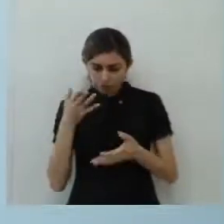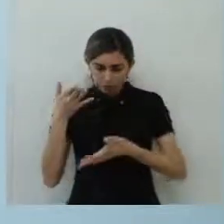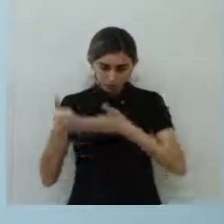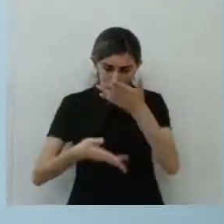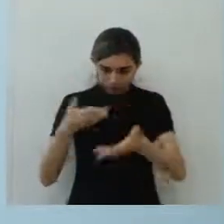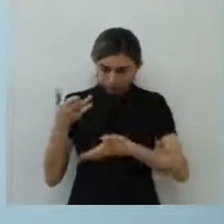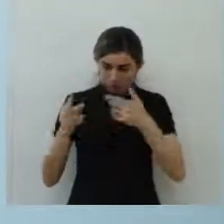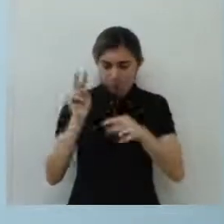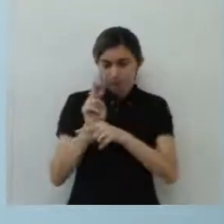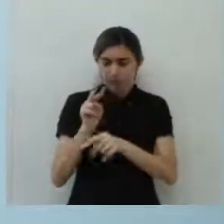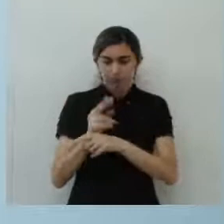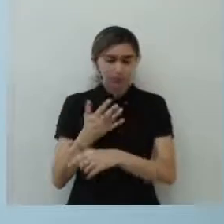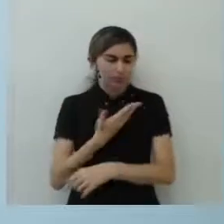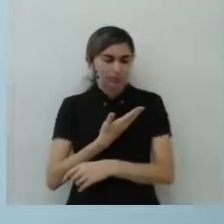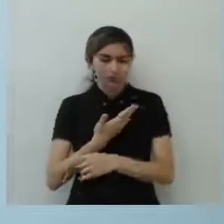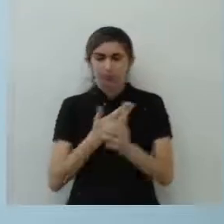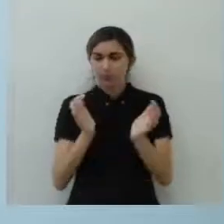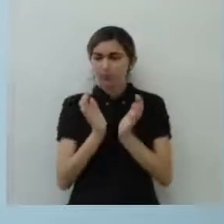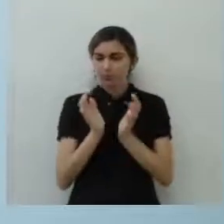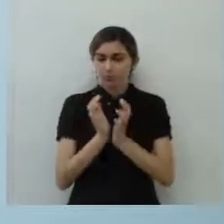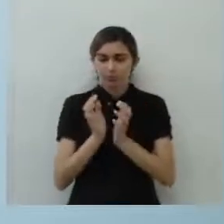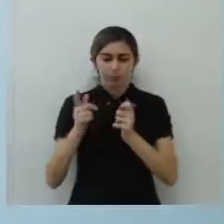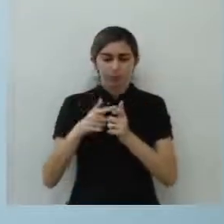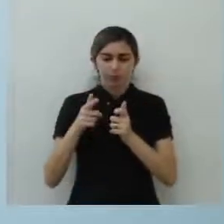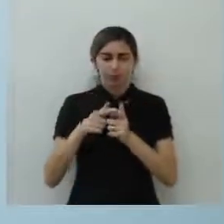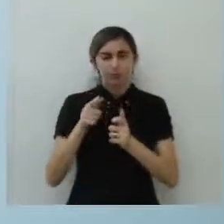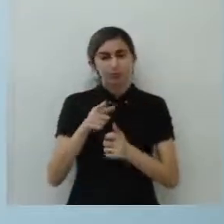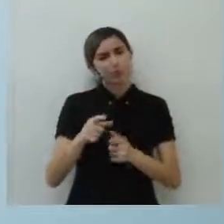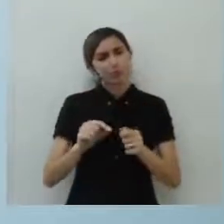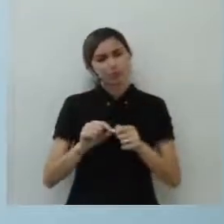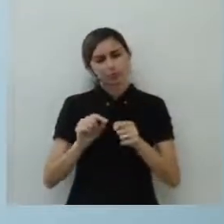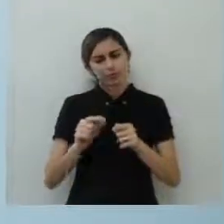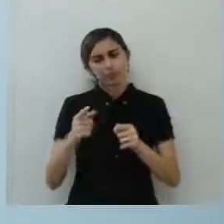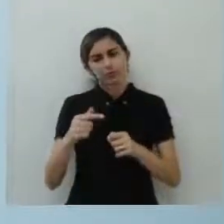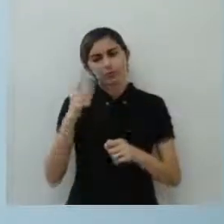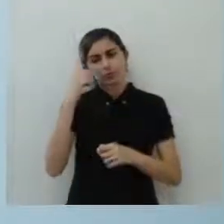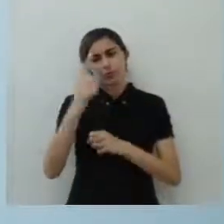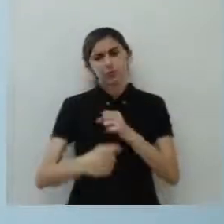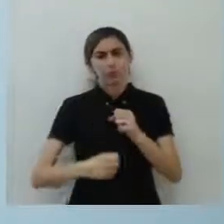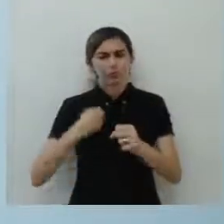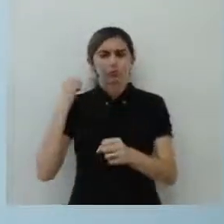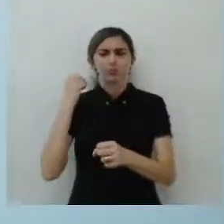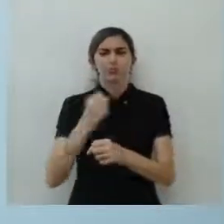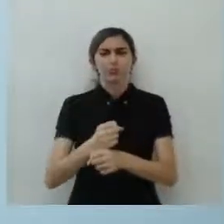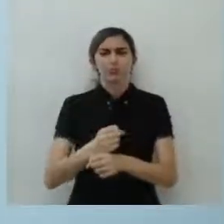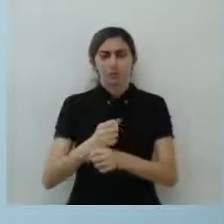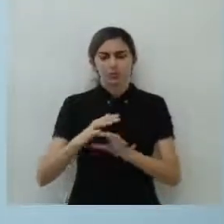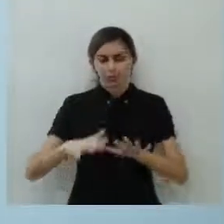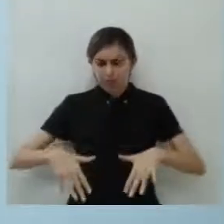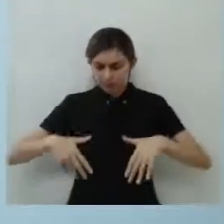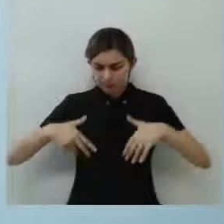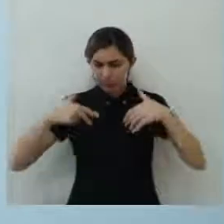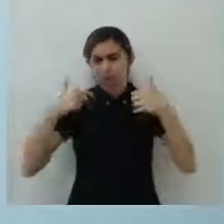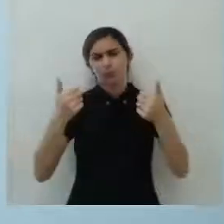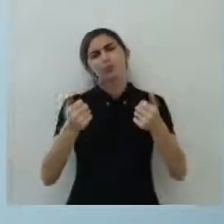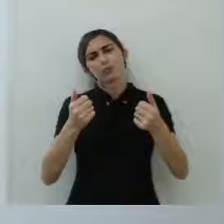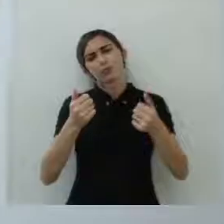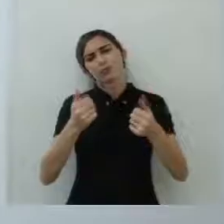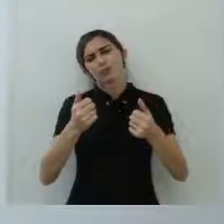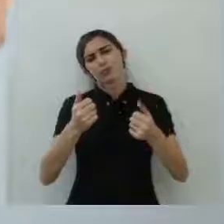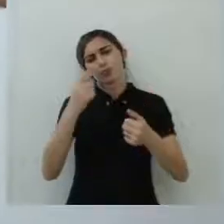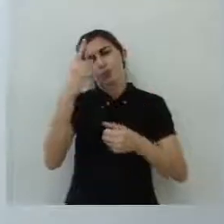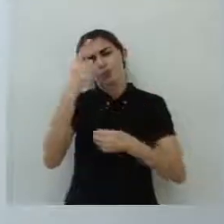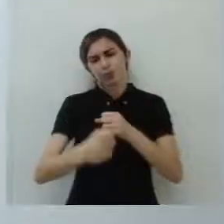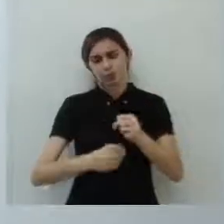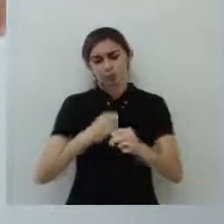tratado pelos seus colegas do curso de medicina. E ele passou praticamente 1 ano se reabilitando disso. Ele passou quase que 1